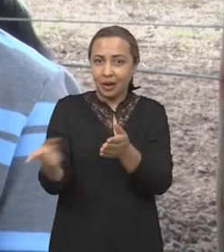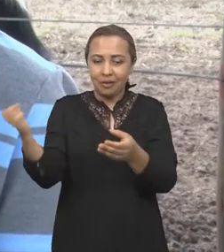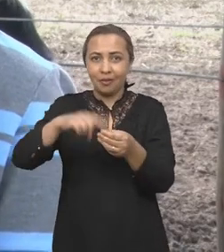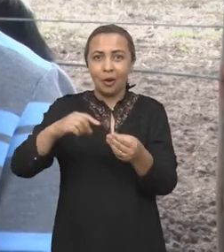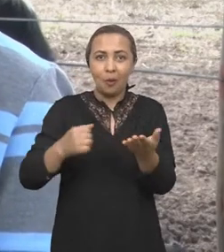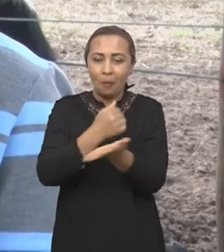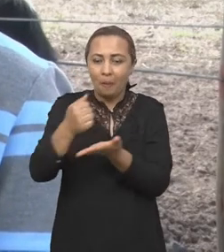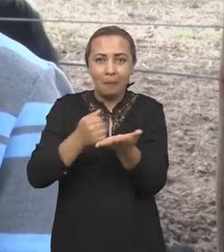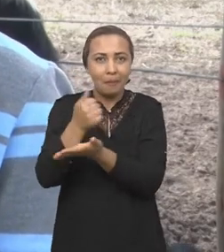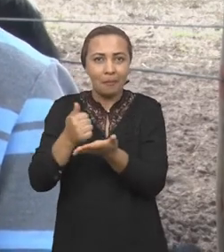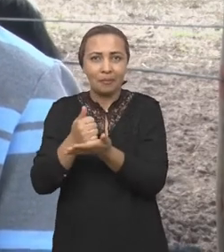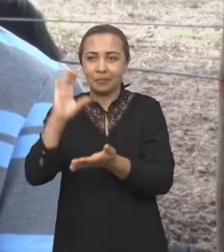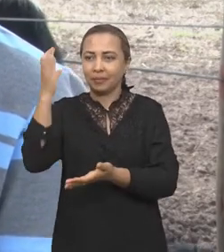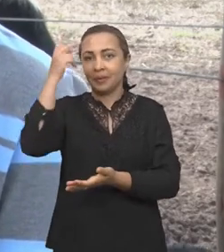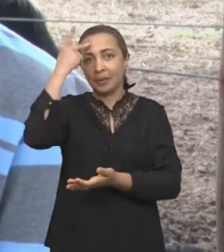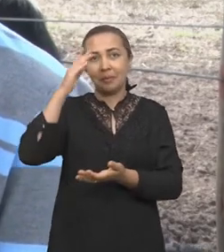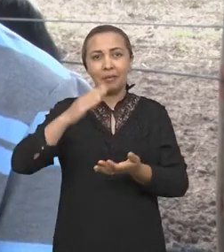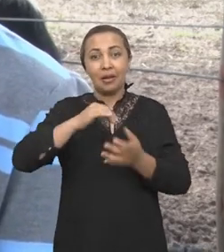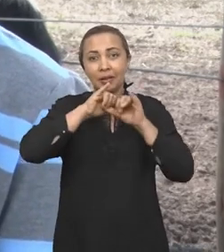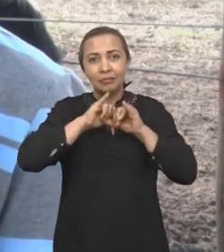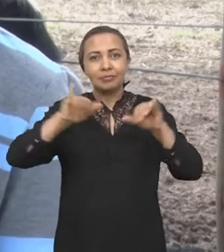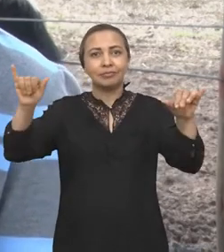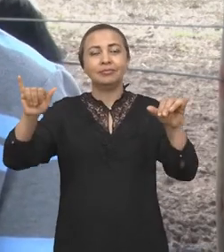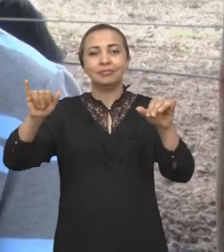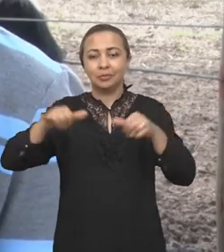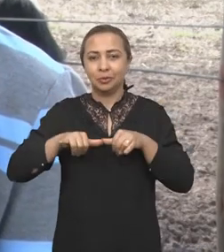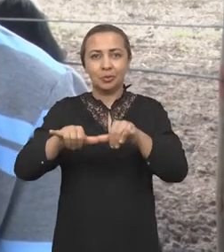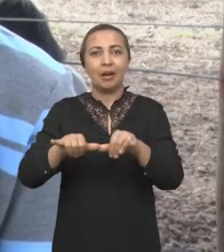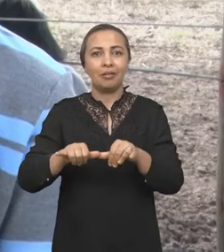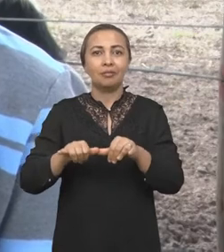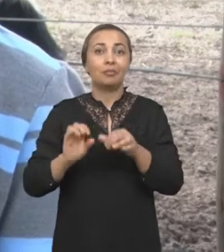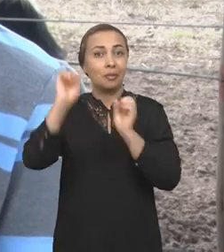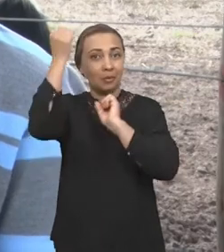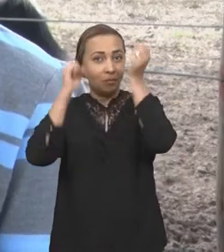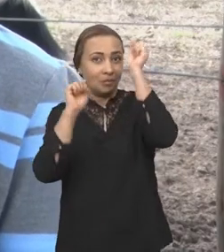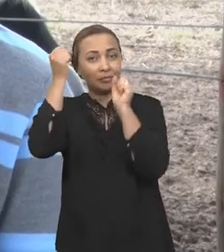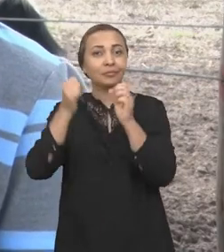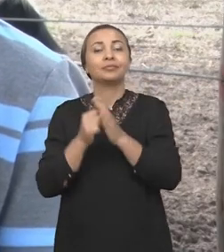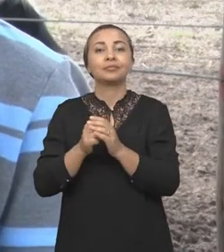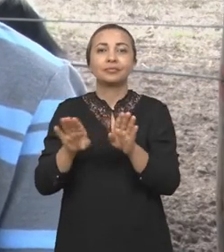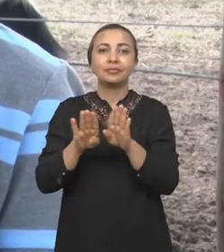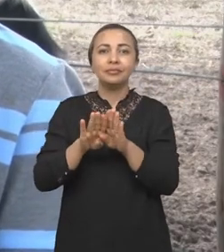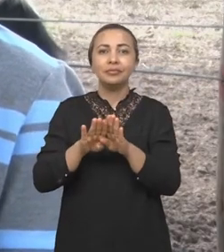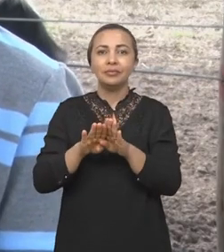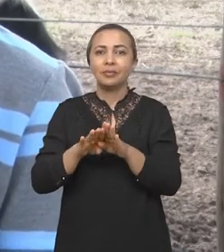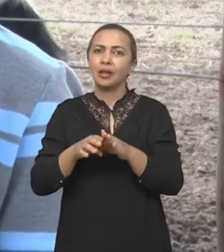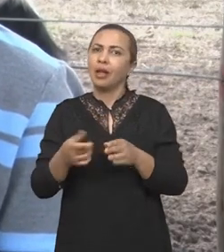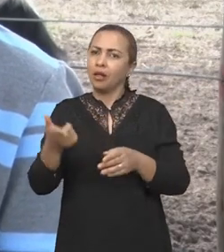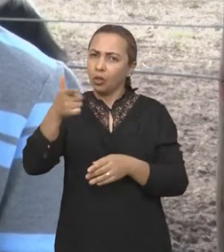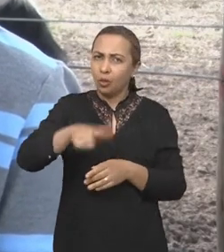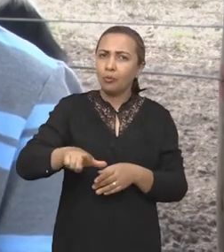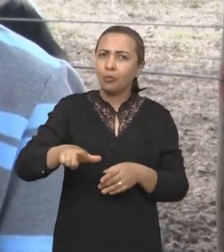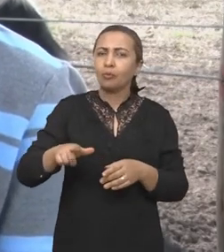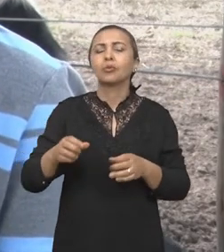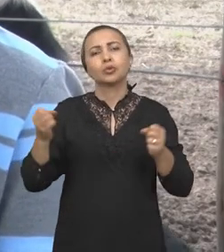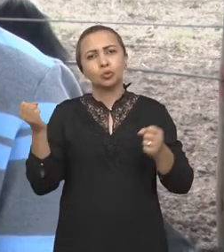base científica para poder lançar no mercado um equipamento ou até renovar novos